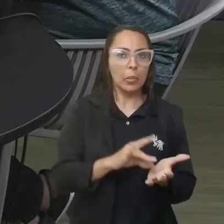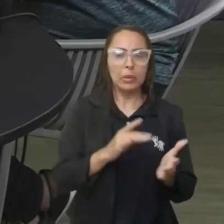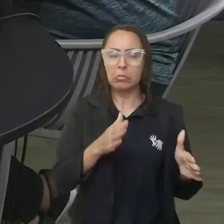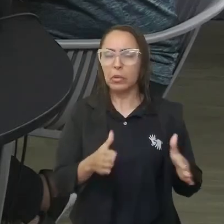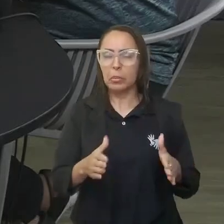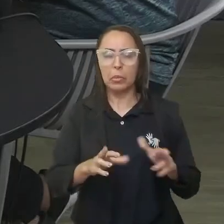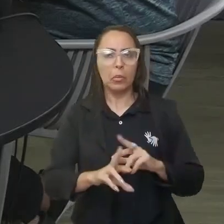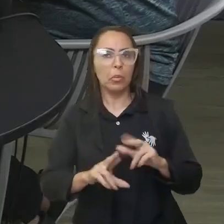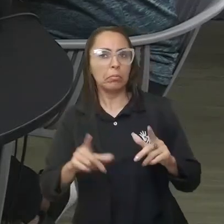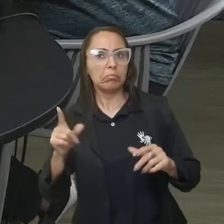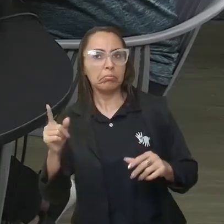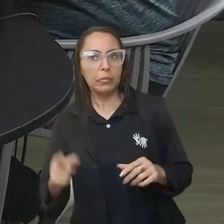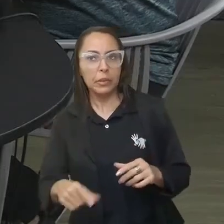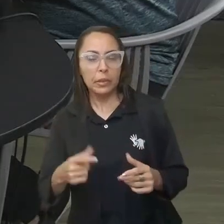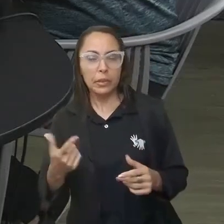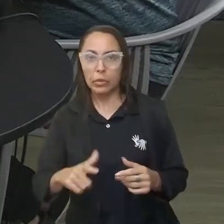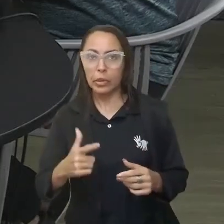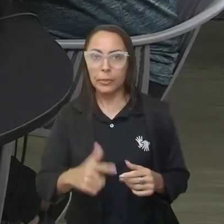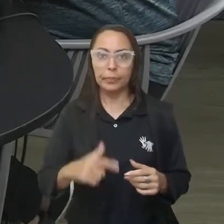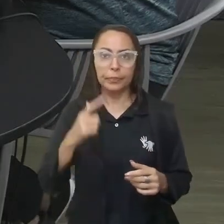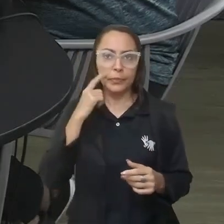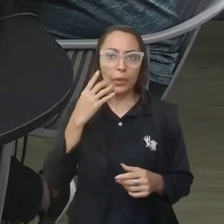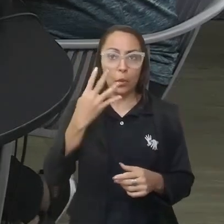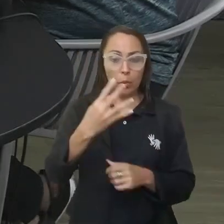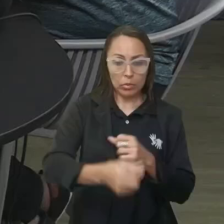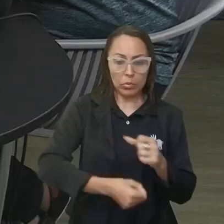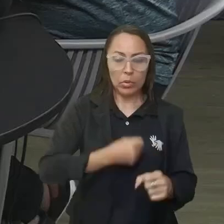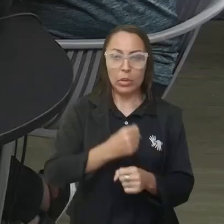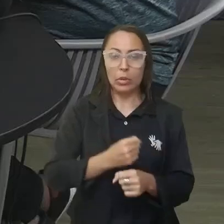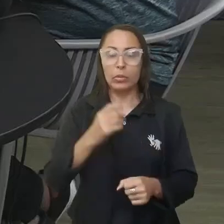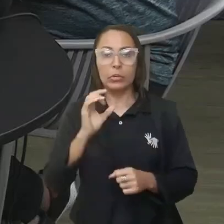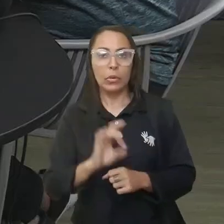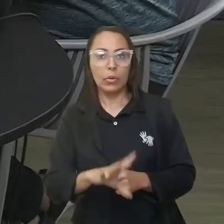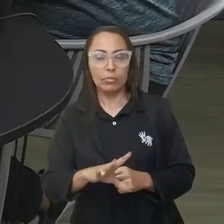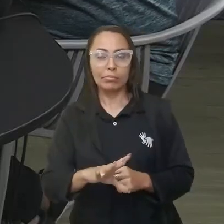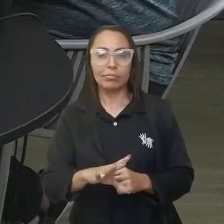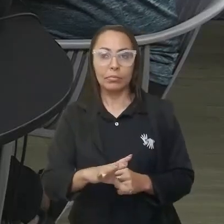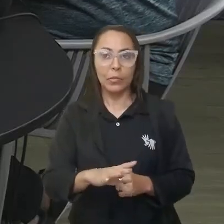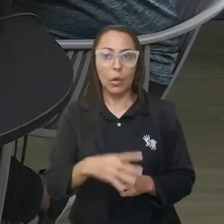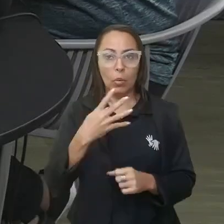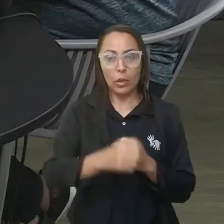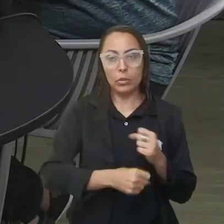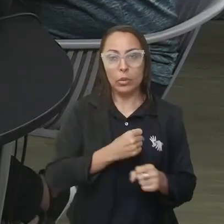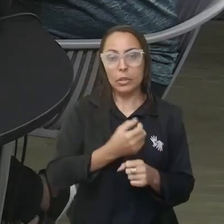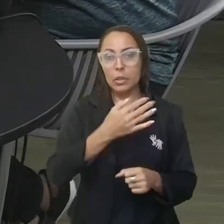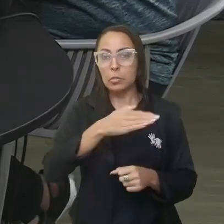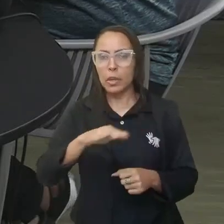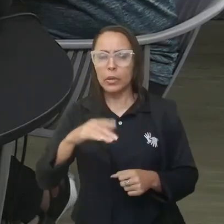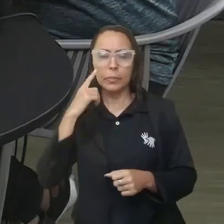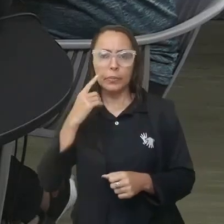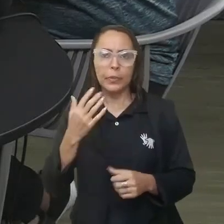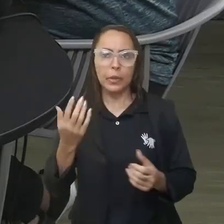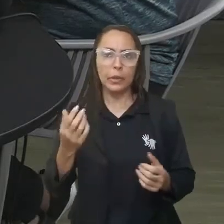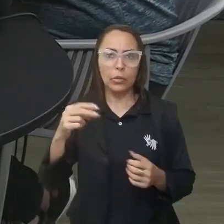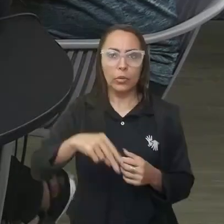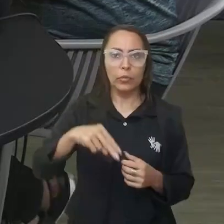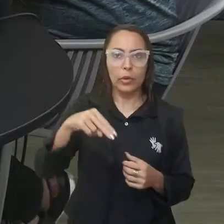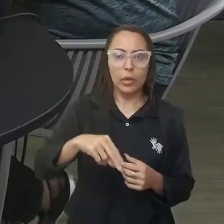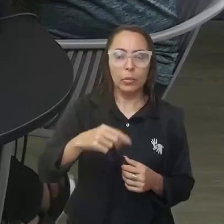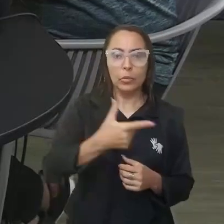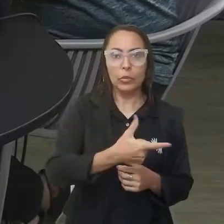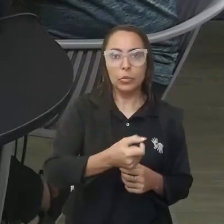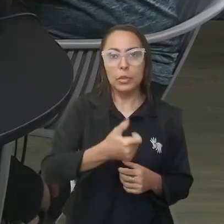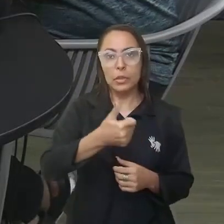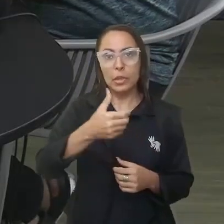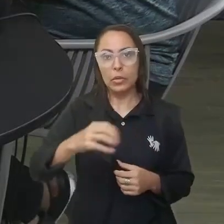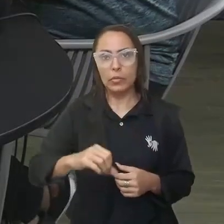vez que a nossa unidade é muito nova, ela tem 4 anos só, né? 4 anos e meio. Então ela foi criada no finalzinho, novembro de 2019, e a gente já